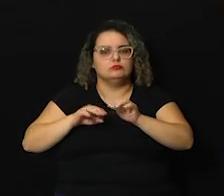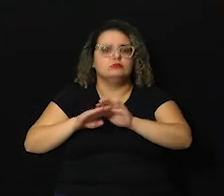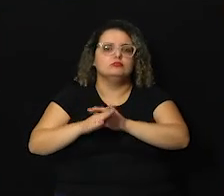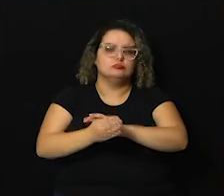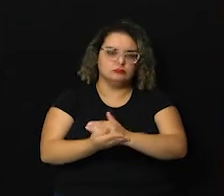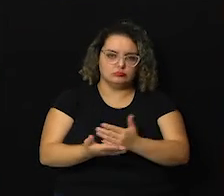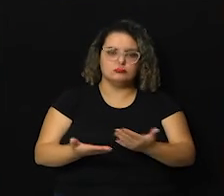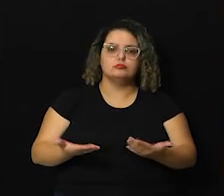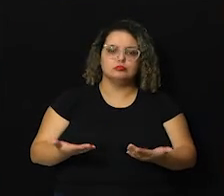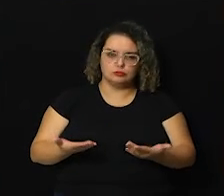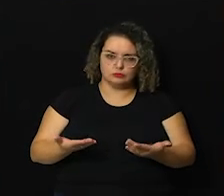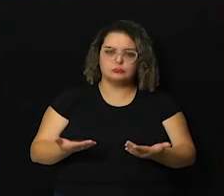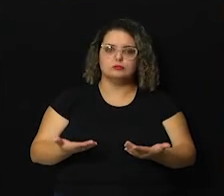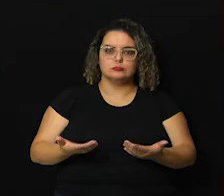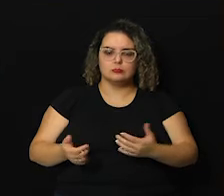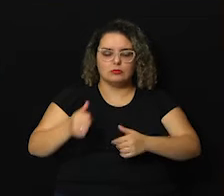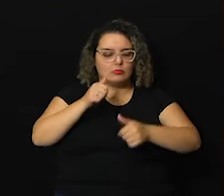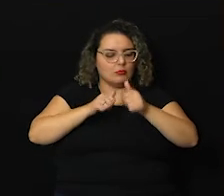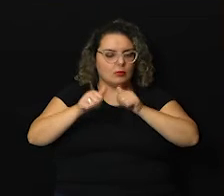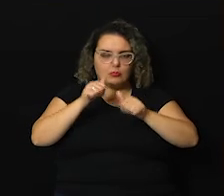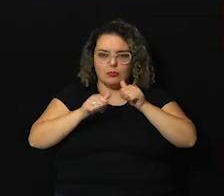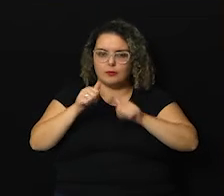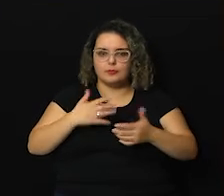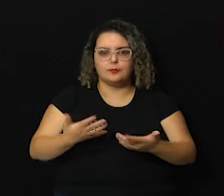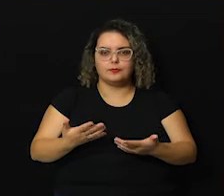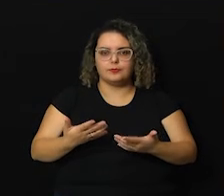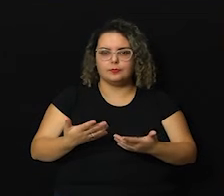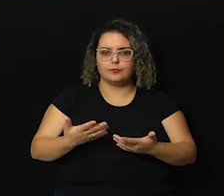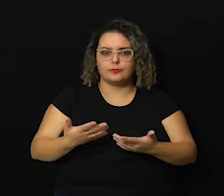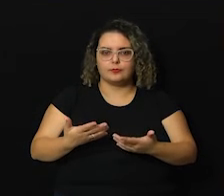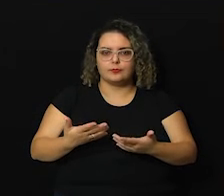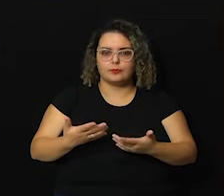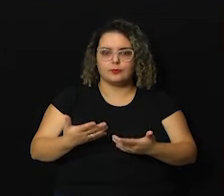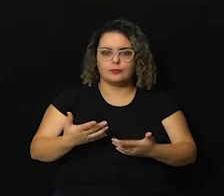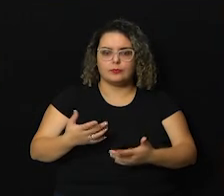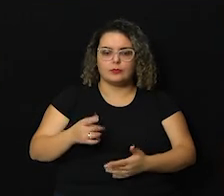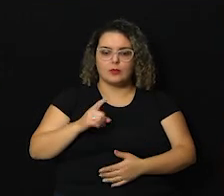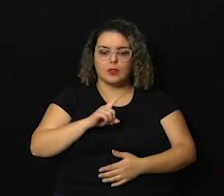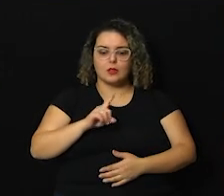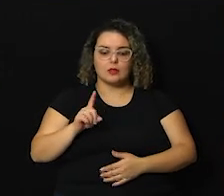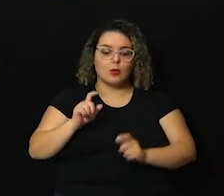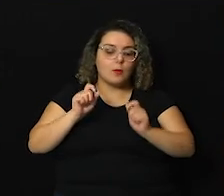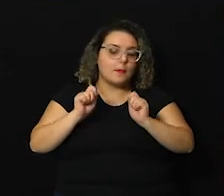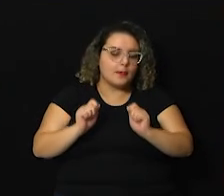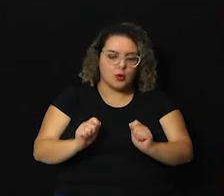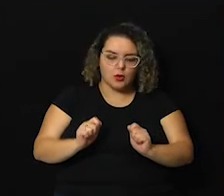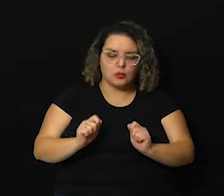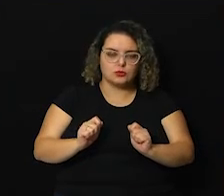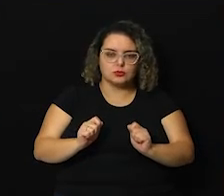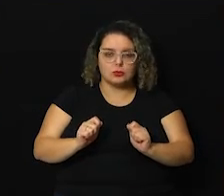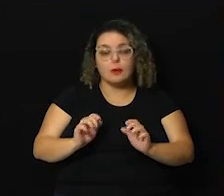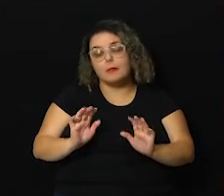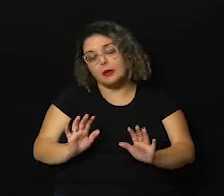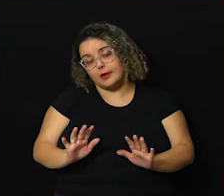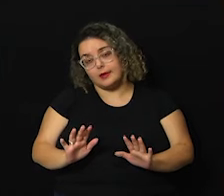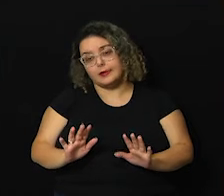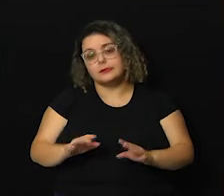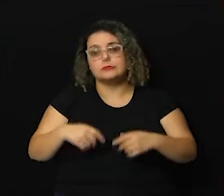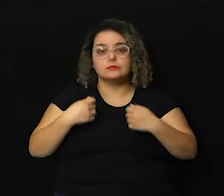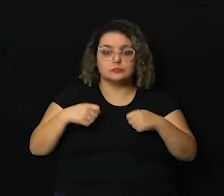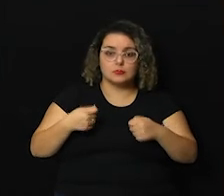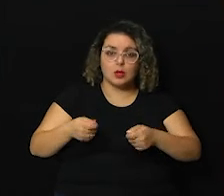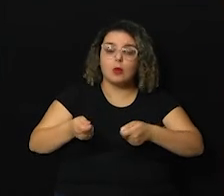do alcoolismo, do beber bebida alcoólica. Não que você não possa fazer isso, mas tem que